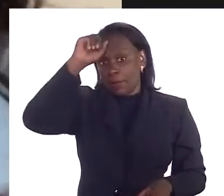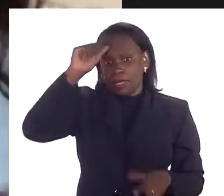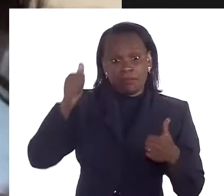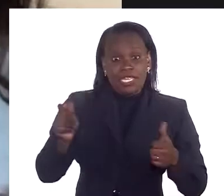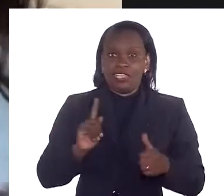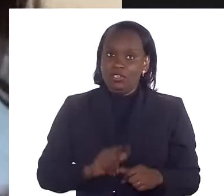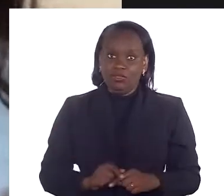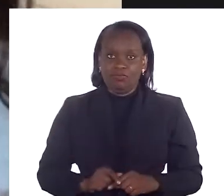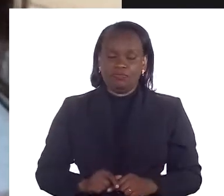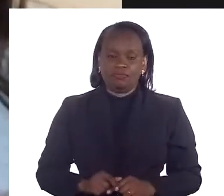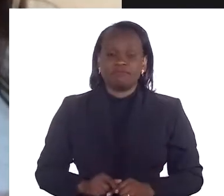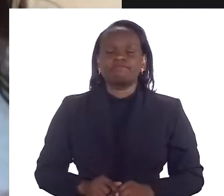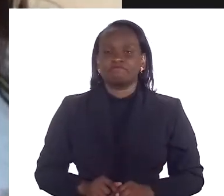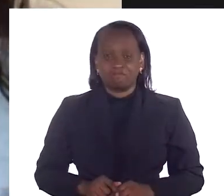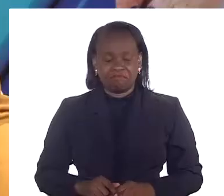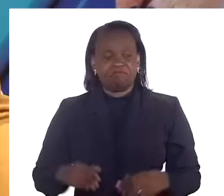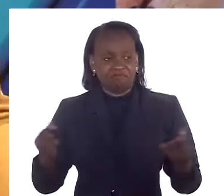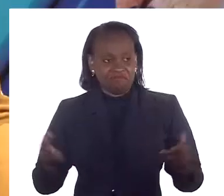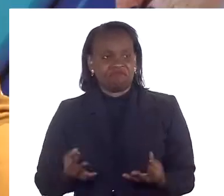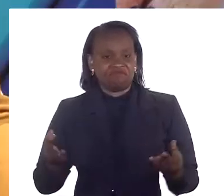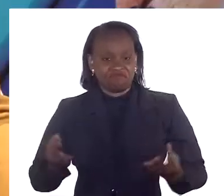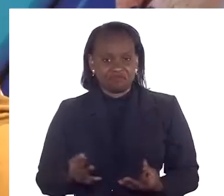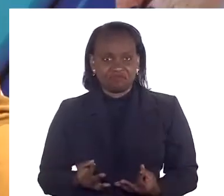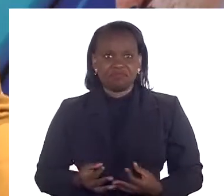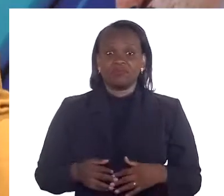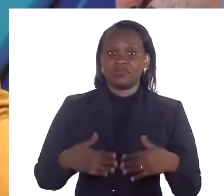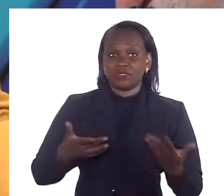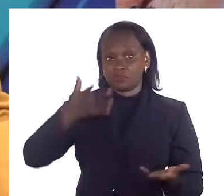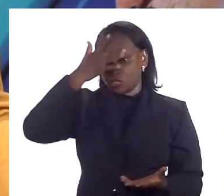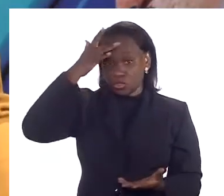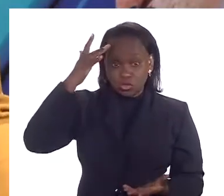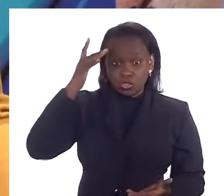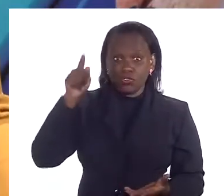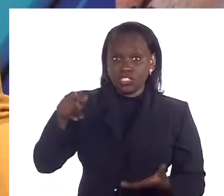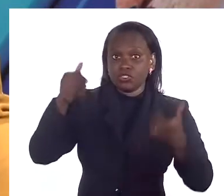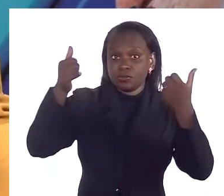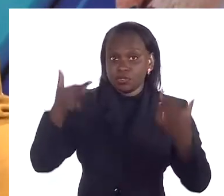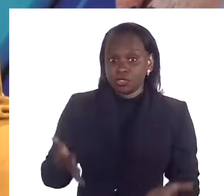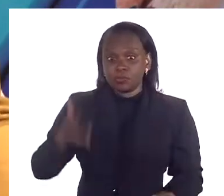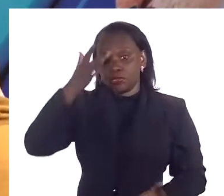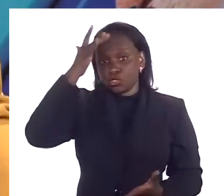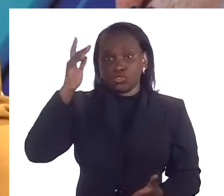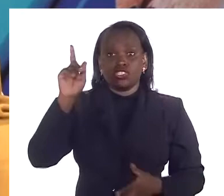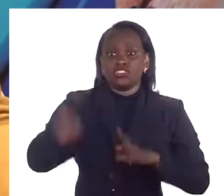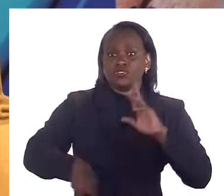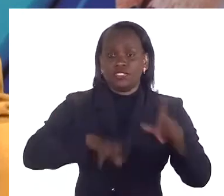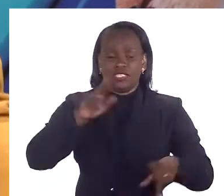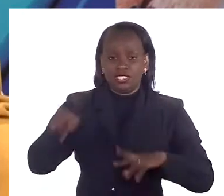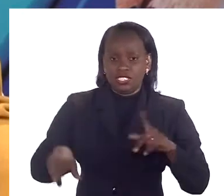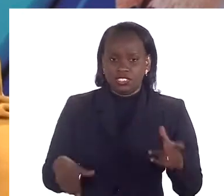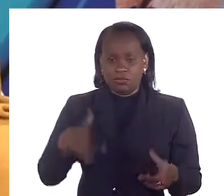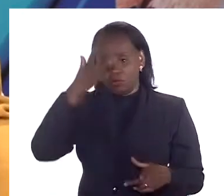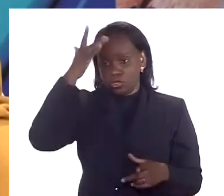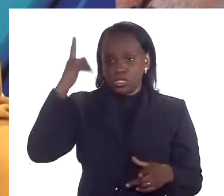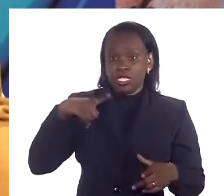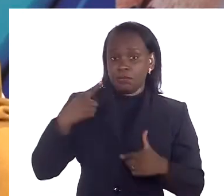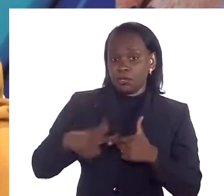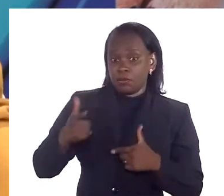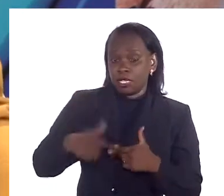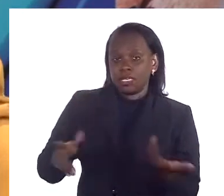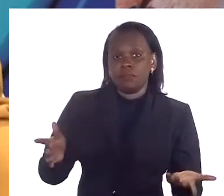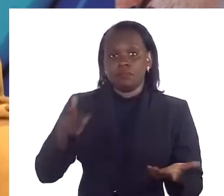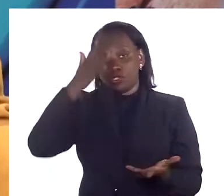que conseguem aprender. Perfeito, perfeito. E pessoas, como você falou, pessoas são diferentes, pessoas